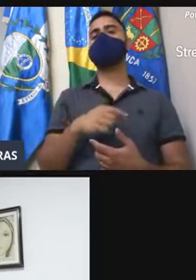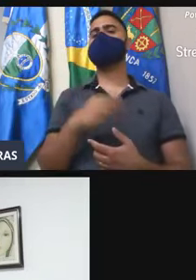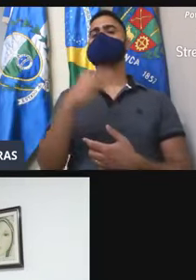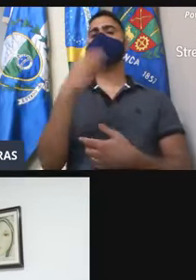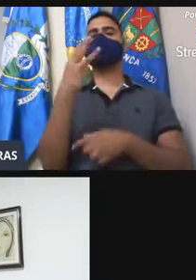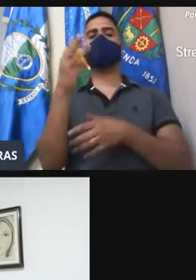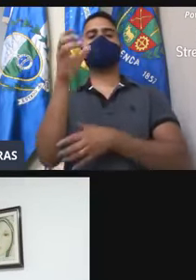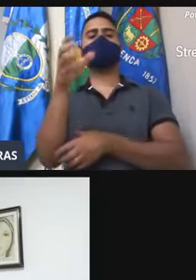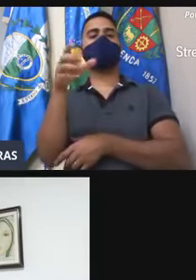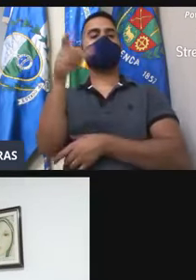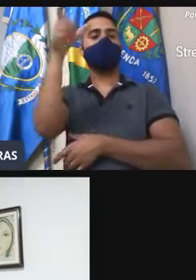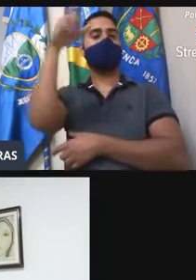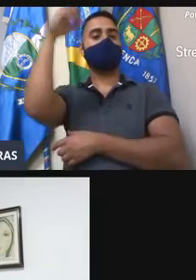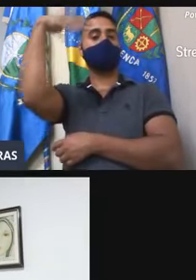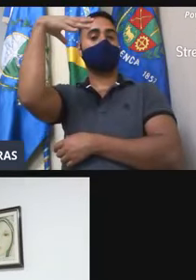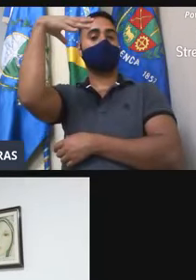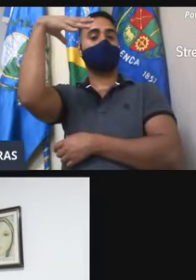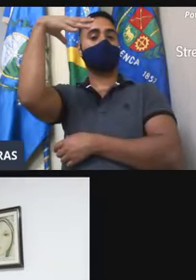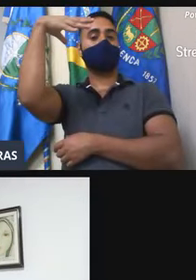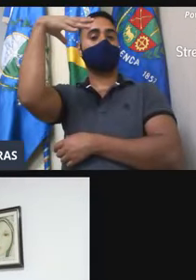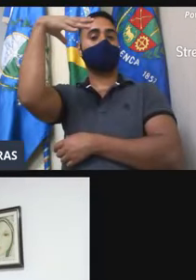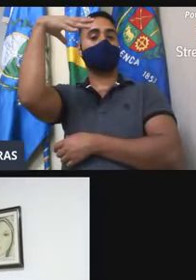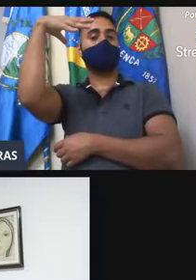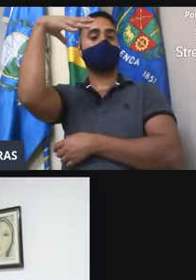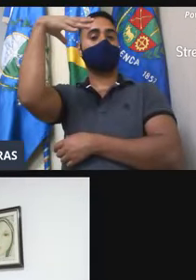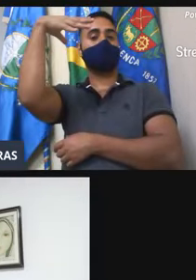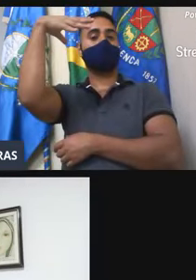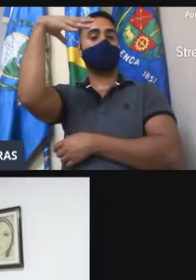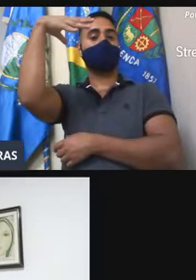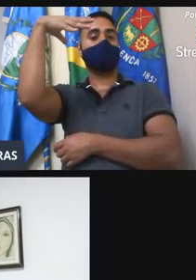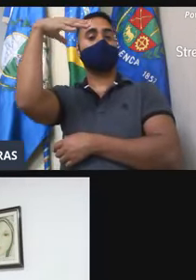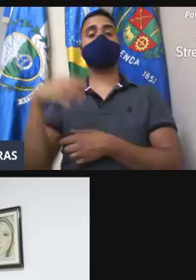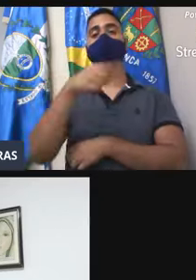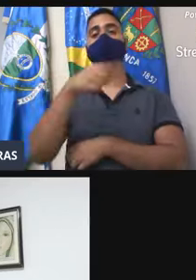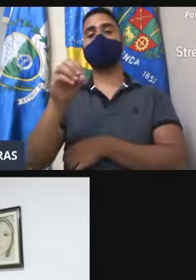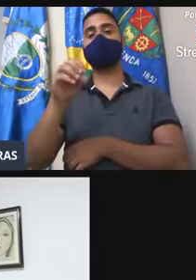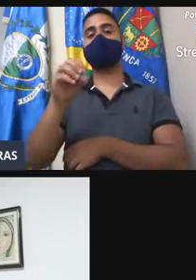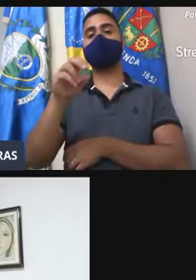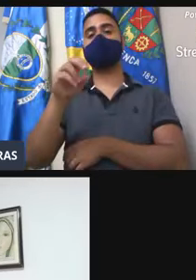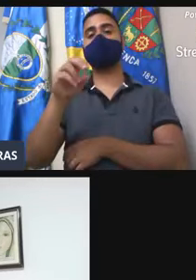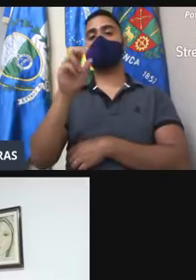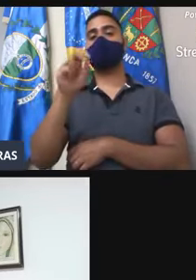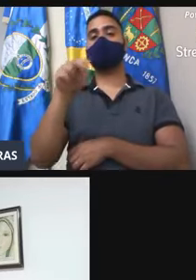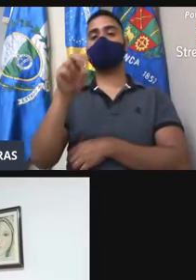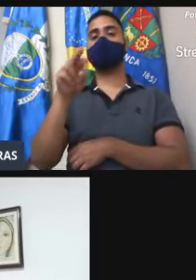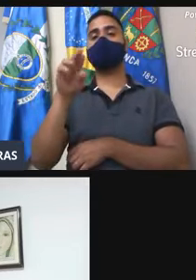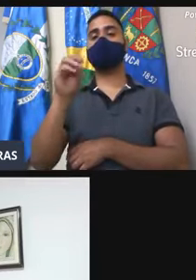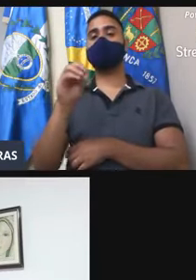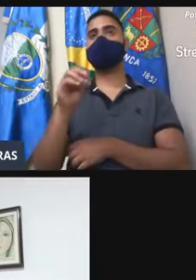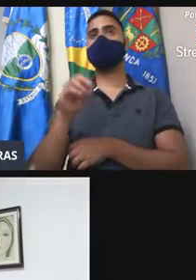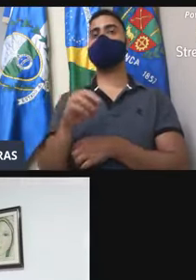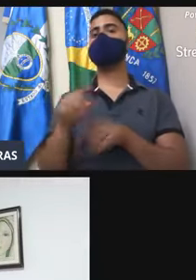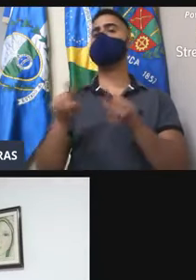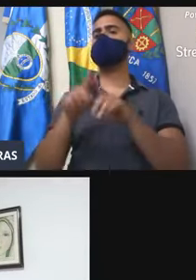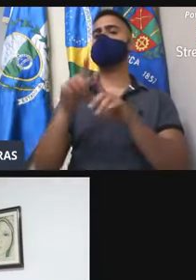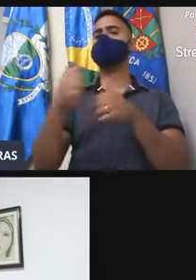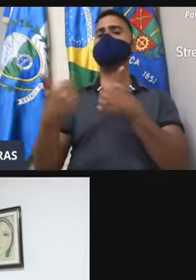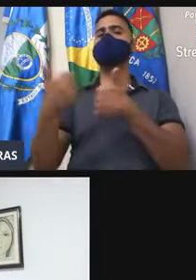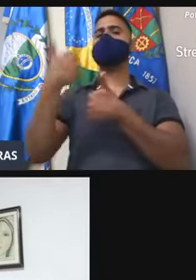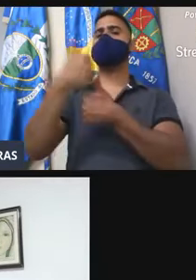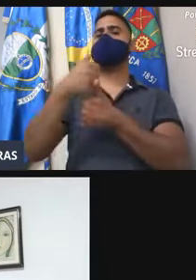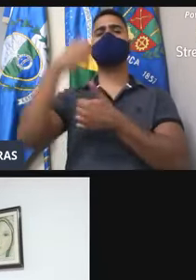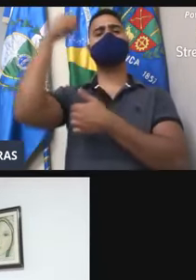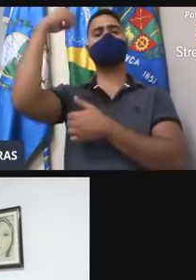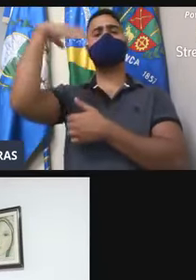luz na rua antiga da escola em João Honório, substituição de lâmpadas queimadas na localidade de João Honório e substituição de lâmpadas